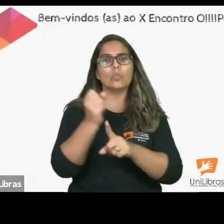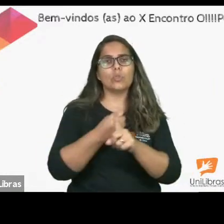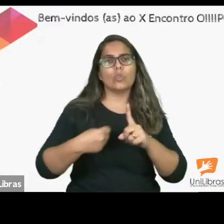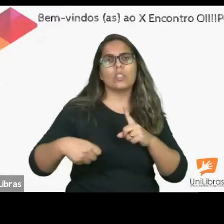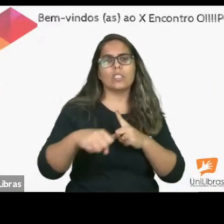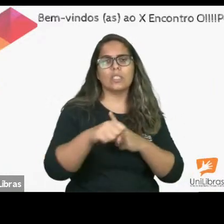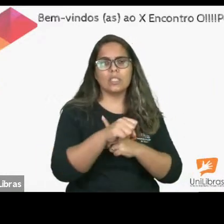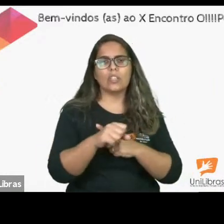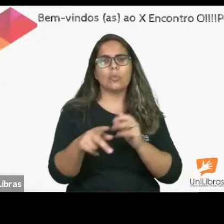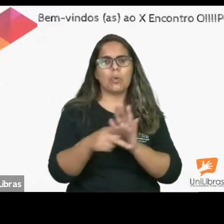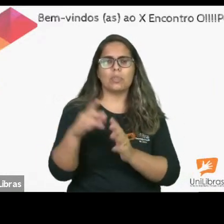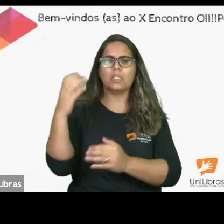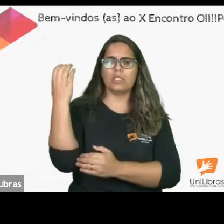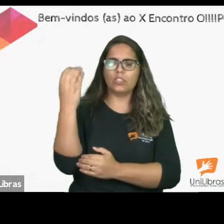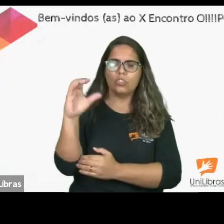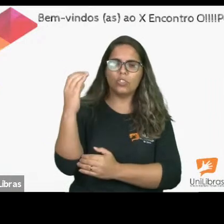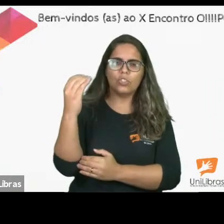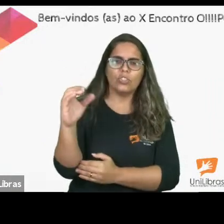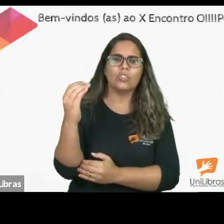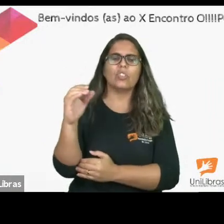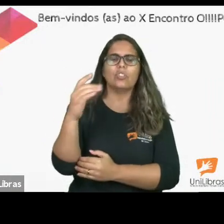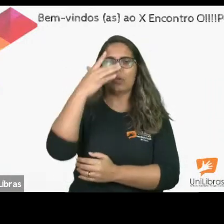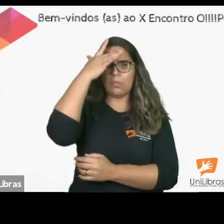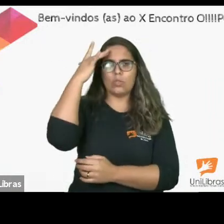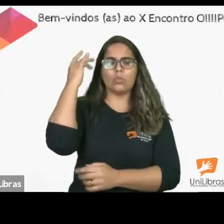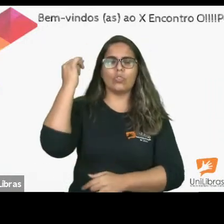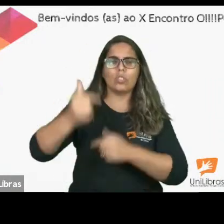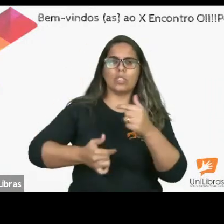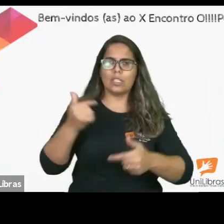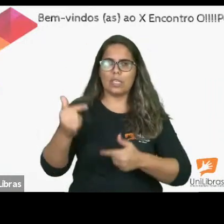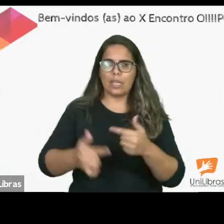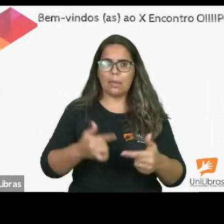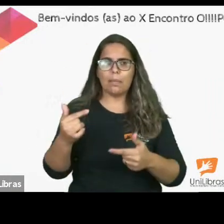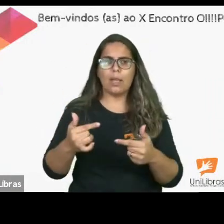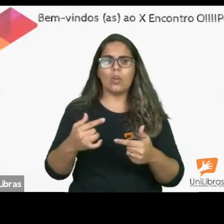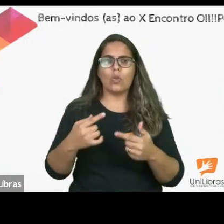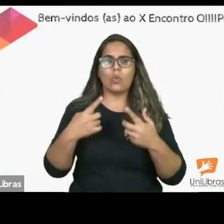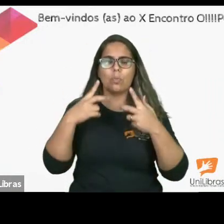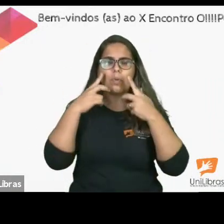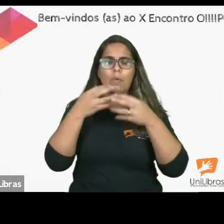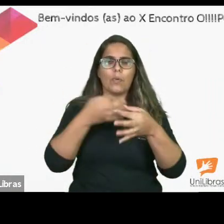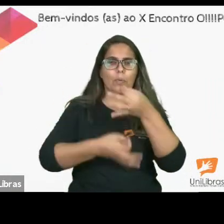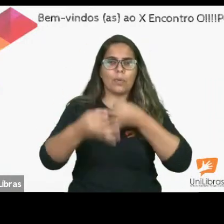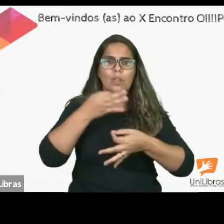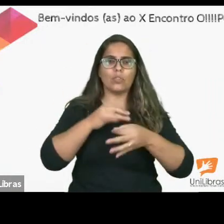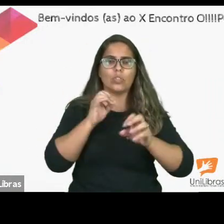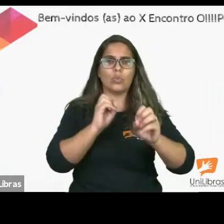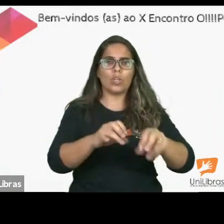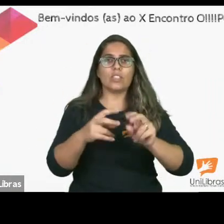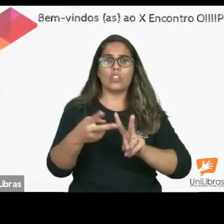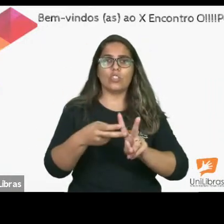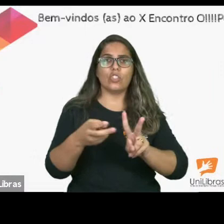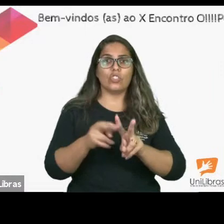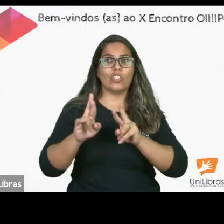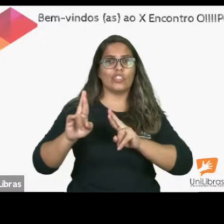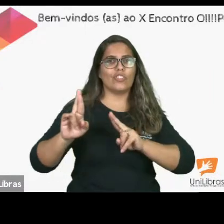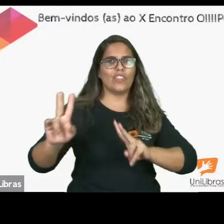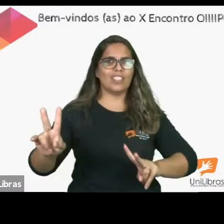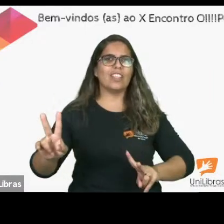próprios indígenas e as pessoas que trabalham numa perspectiva de uma educação indígena diferenciada,